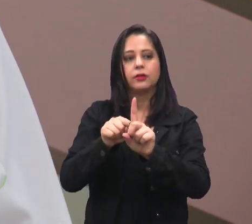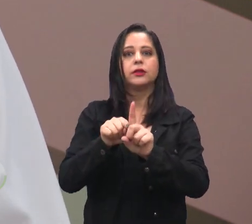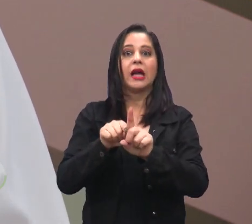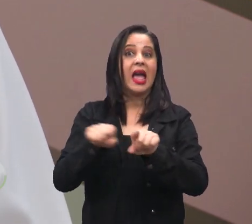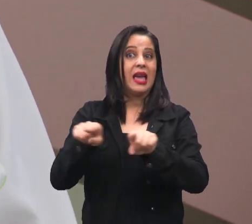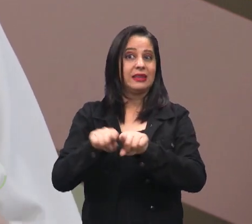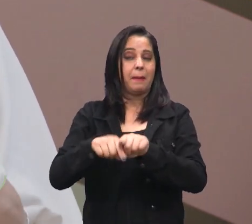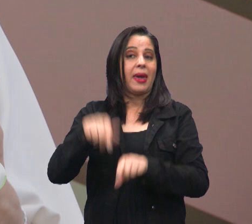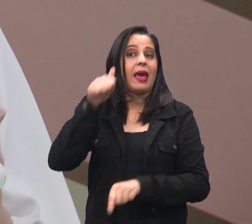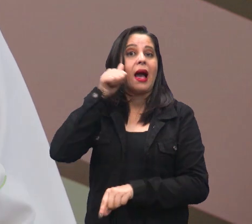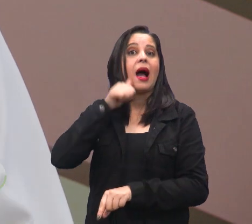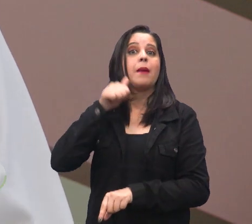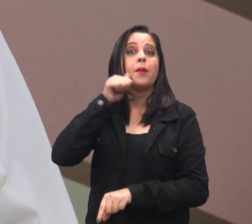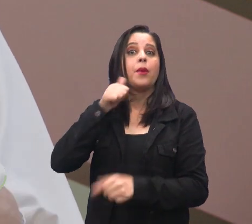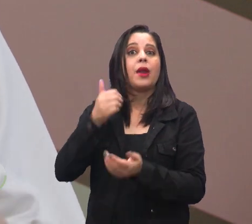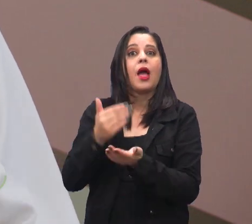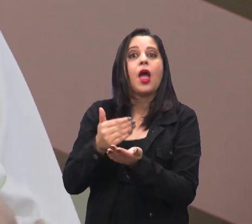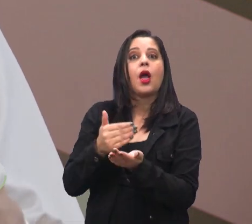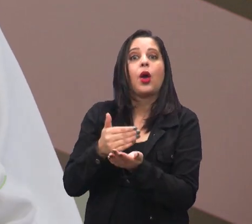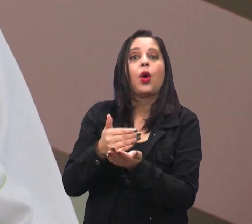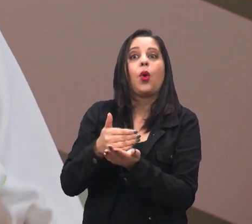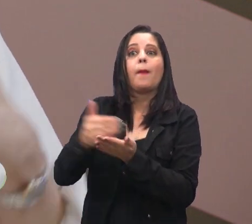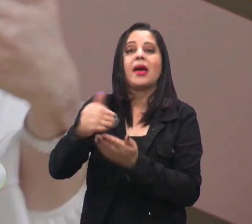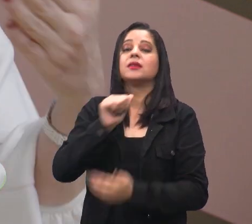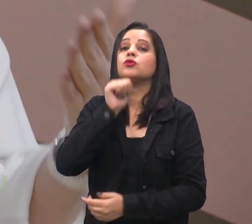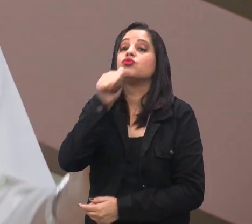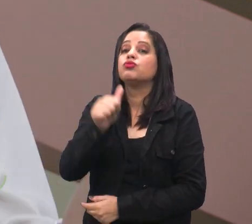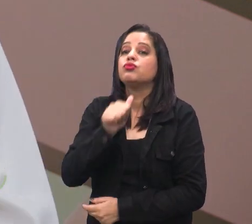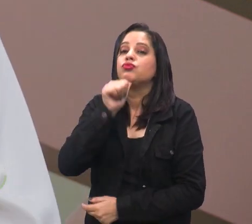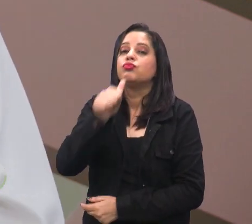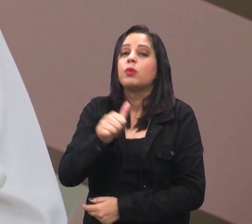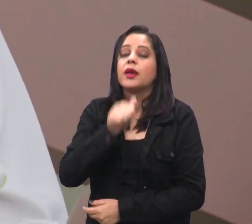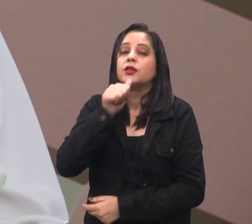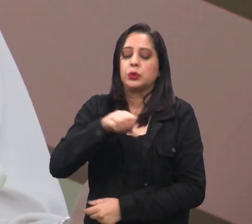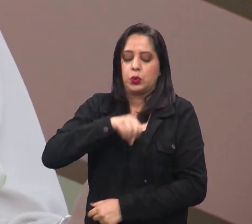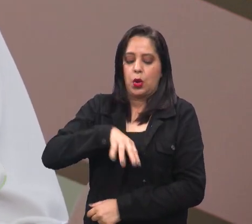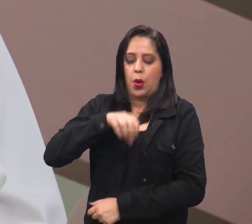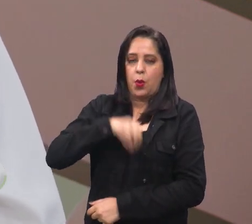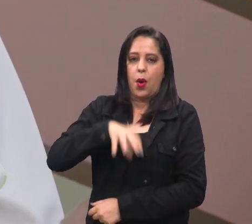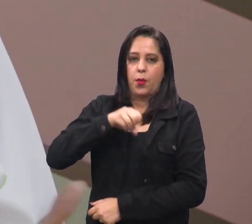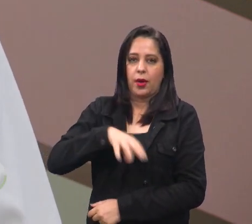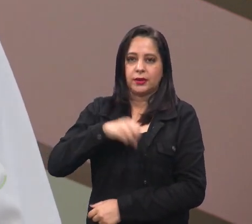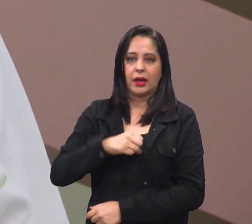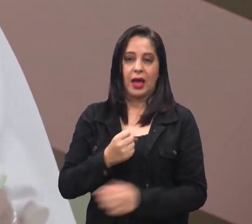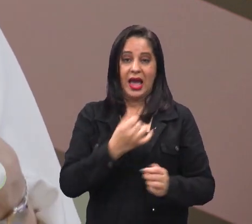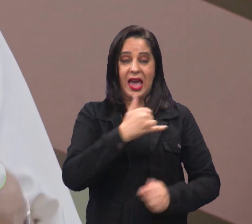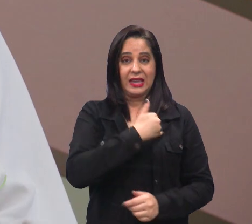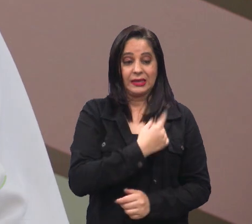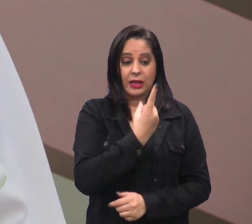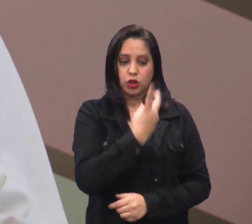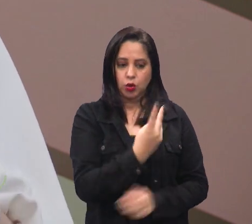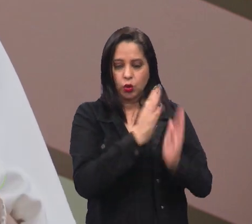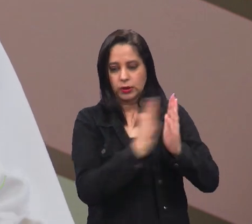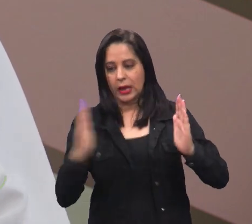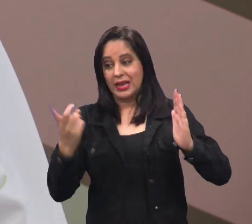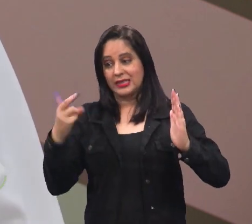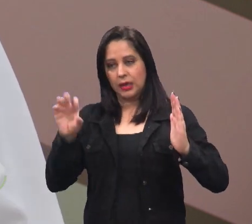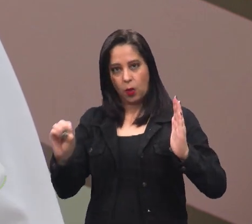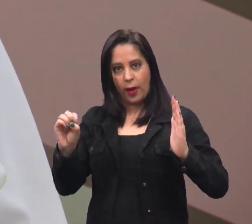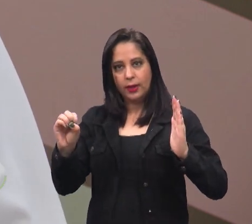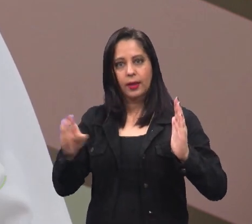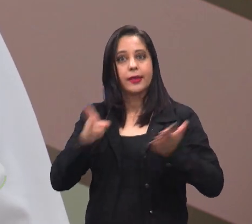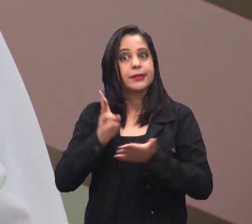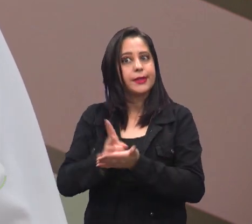menacme. O que é isso? São as mulheres que menstruam, então desde os 12 anos até os 50 anos, então aquele fluxo